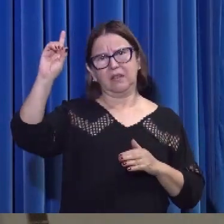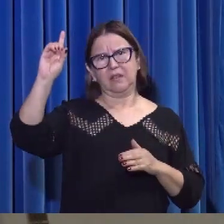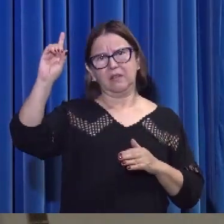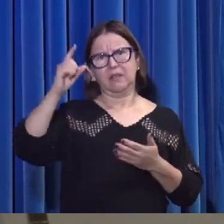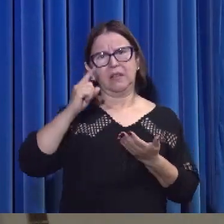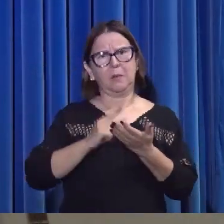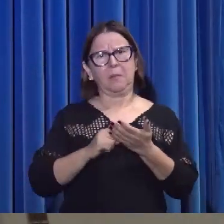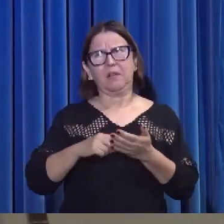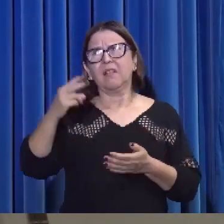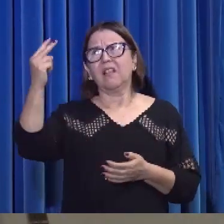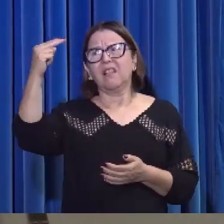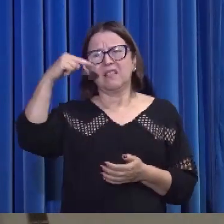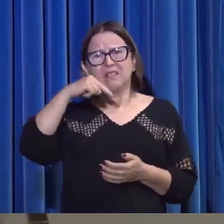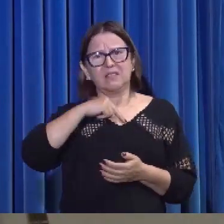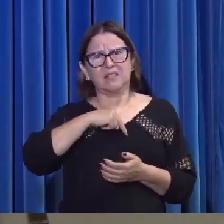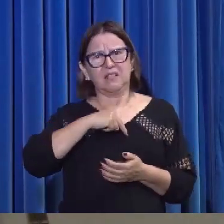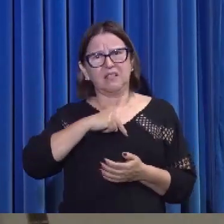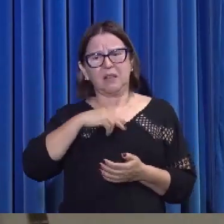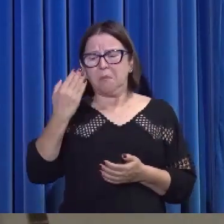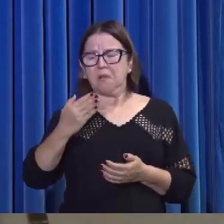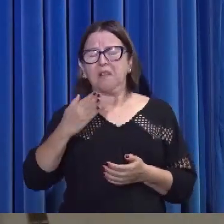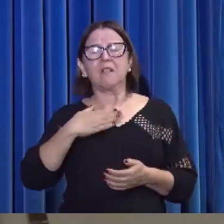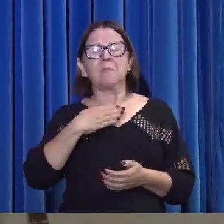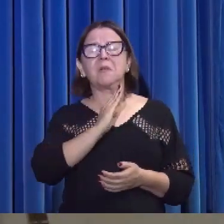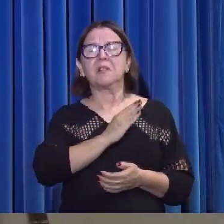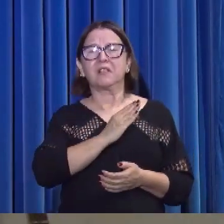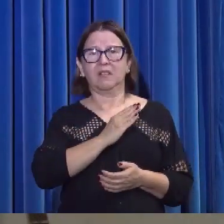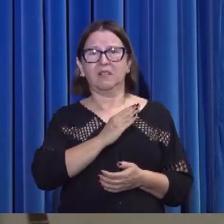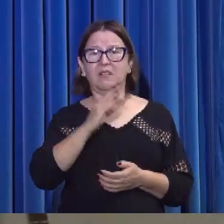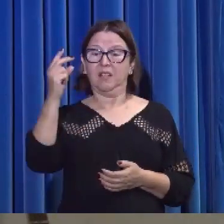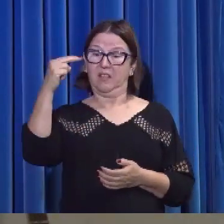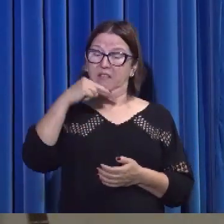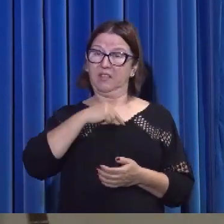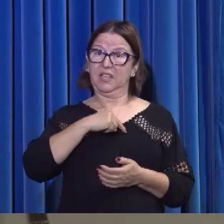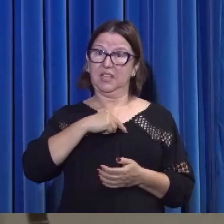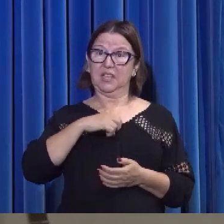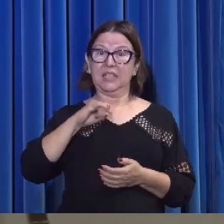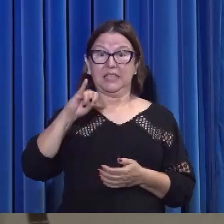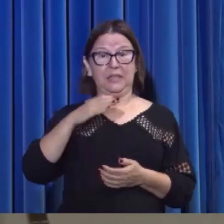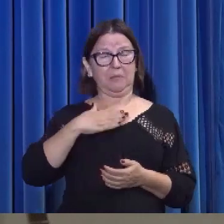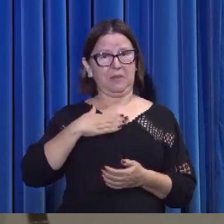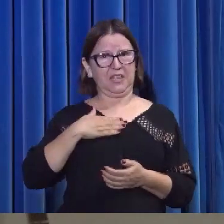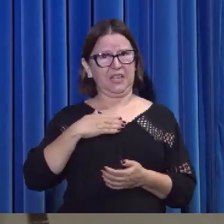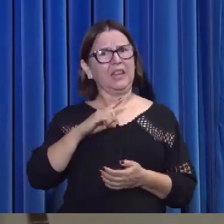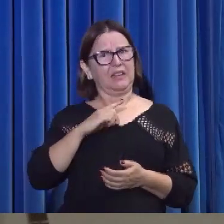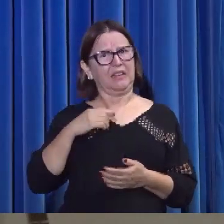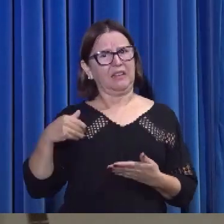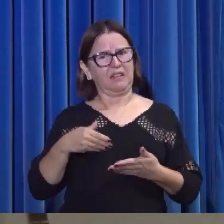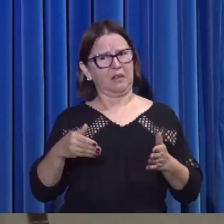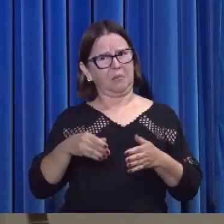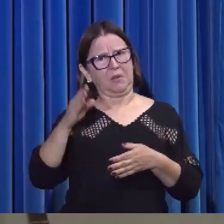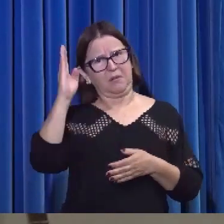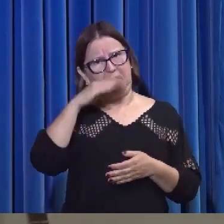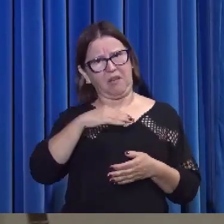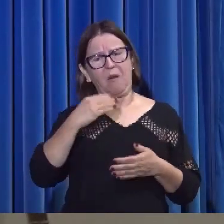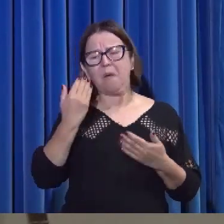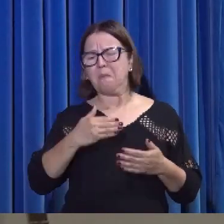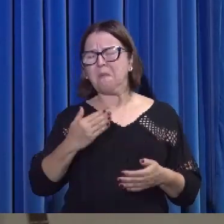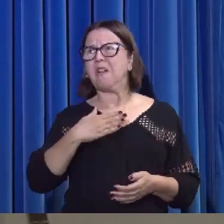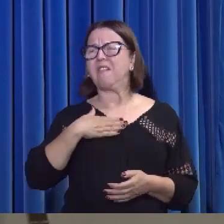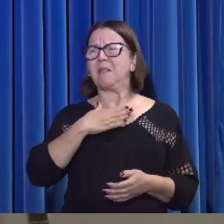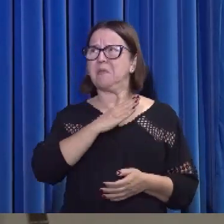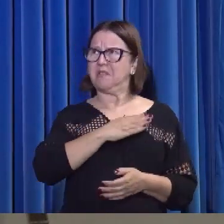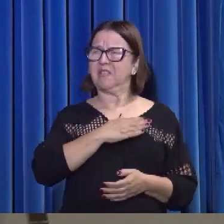ó Deus, prova o meu coração, vê se há em mim algum caminho mau. Senhor, prova o meu coração, vê se realmente estou